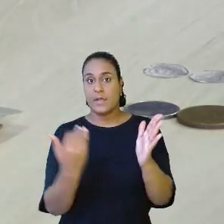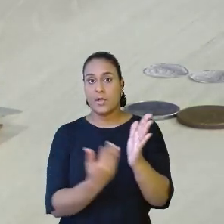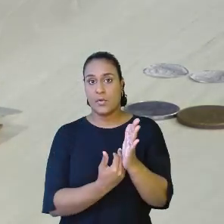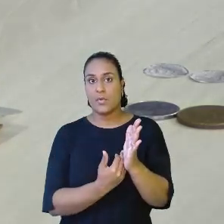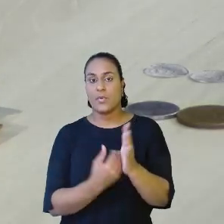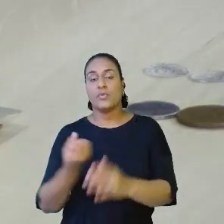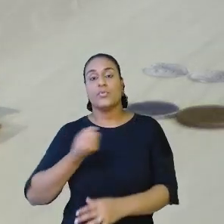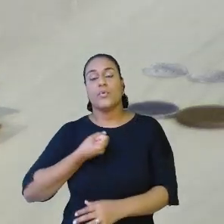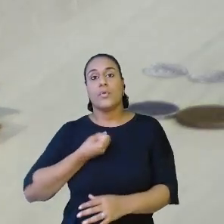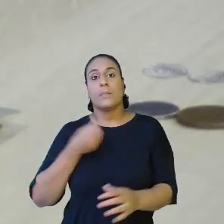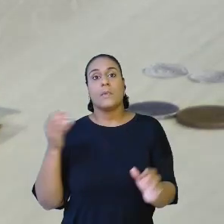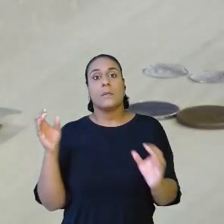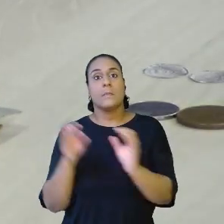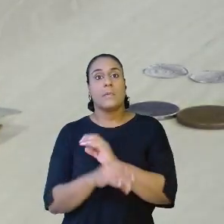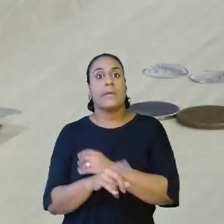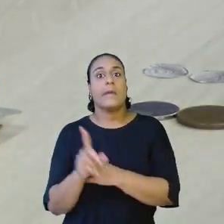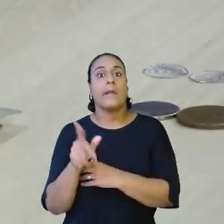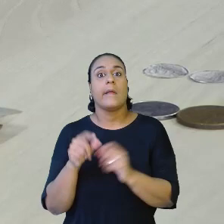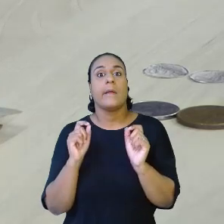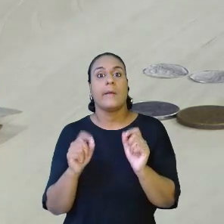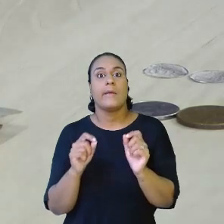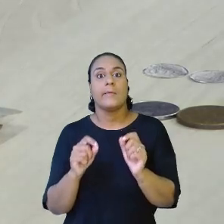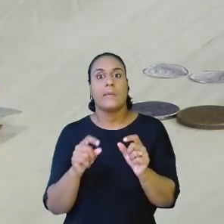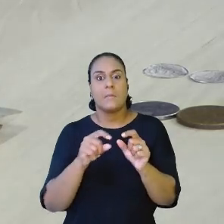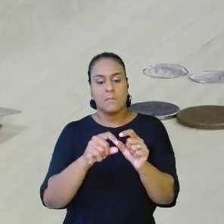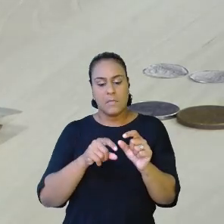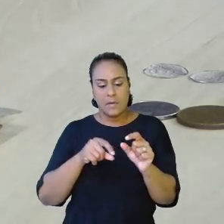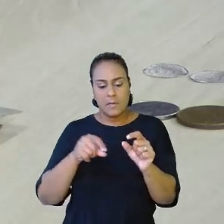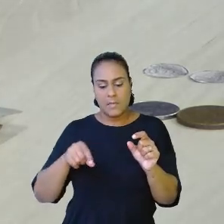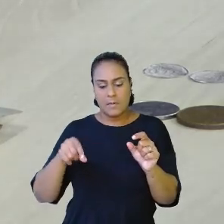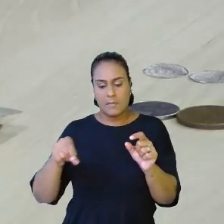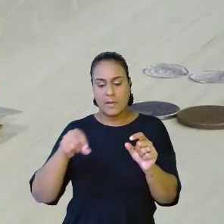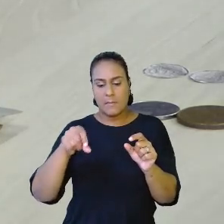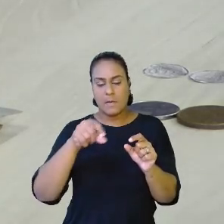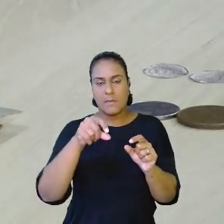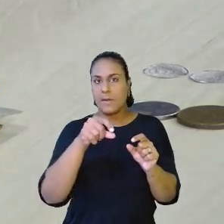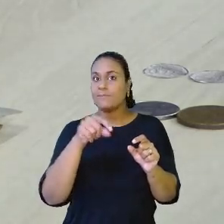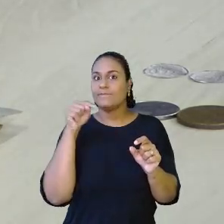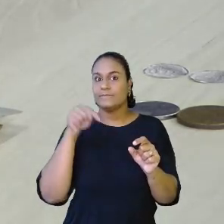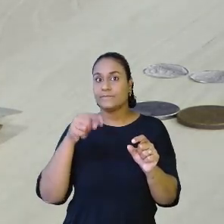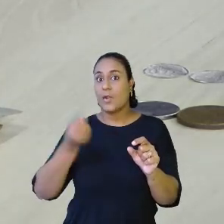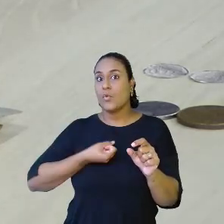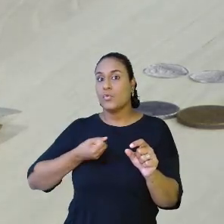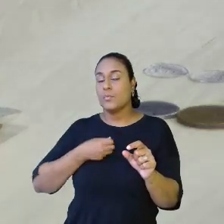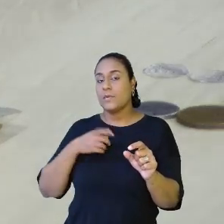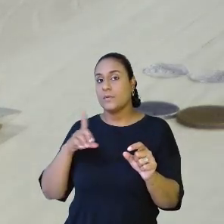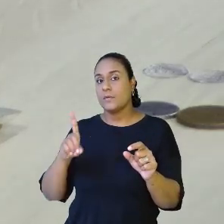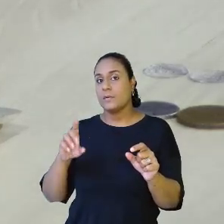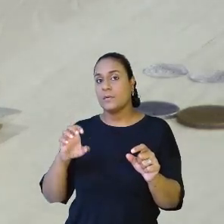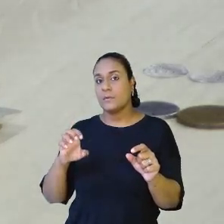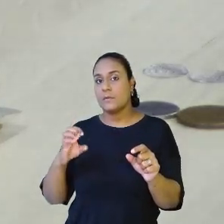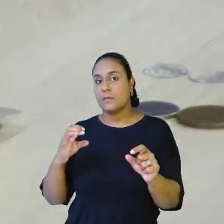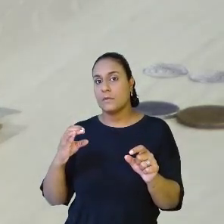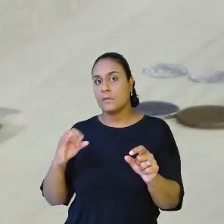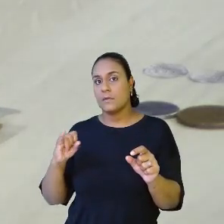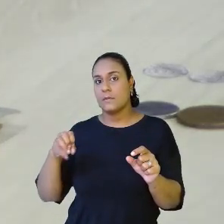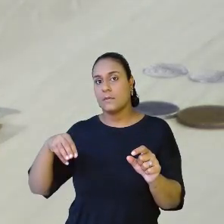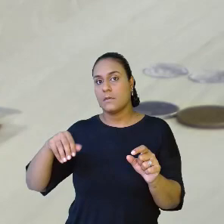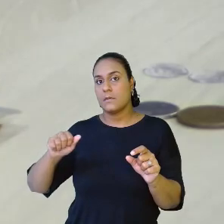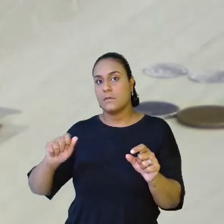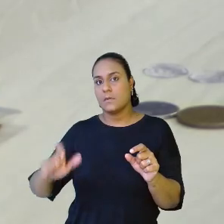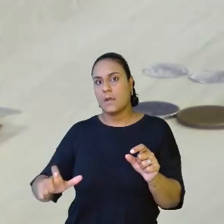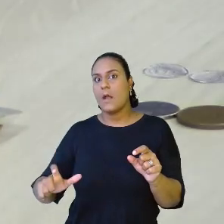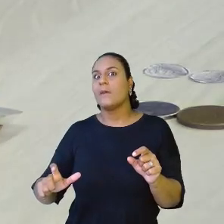inteiro, ele é a parte decimal. O meu inteiro aqui estava dividido em quantos